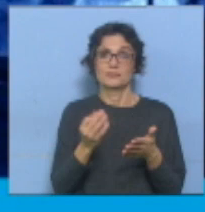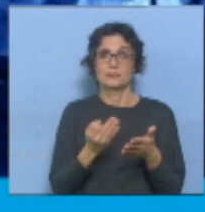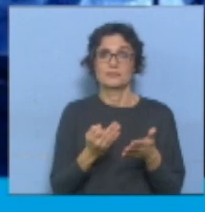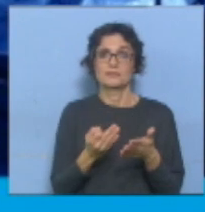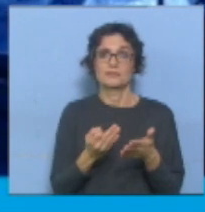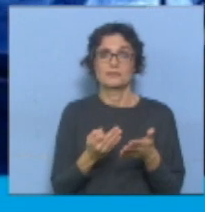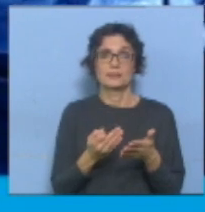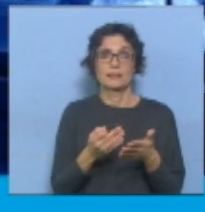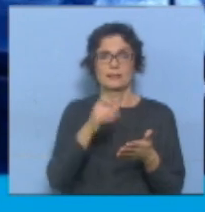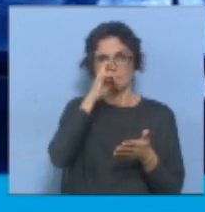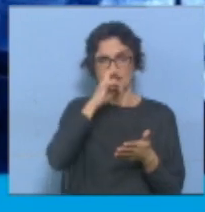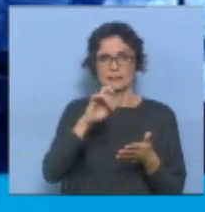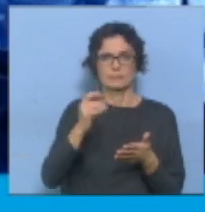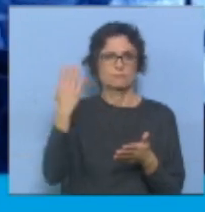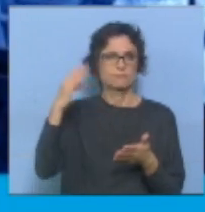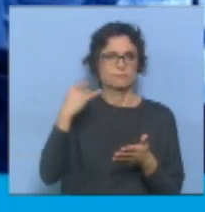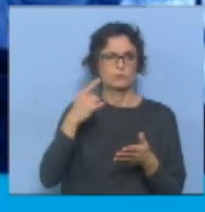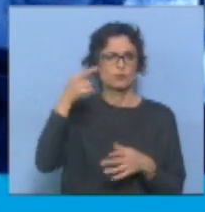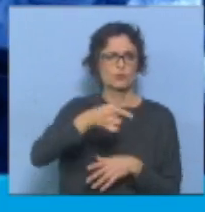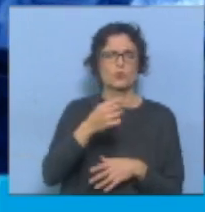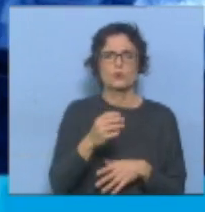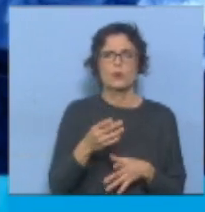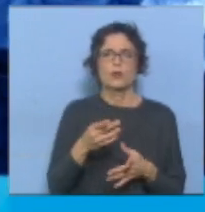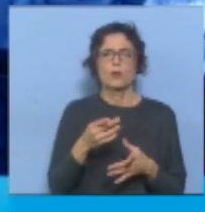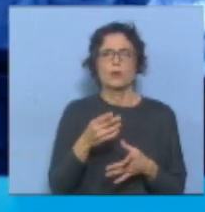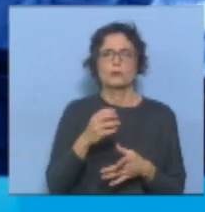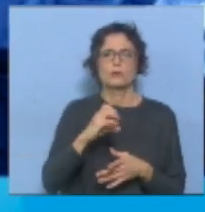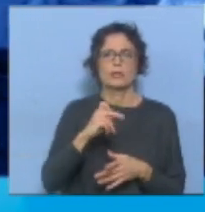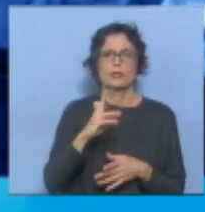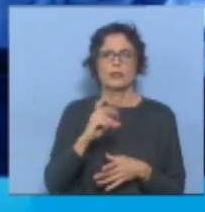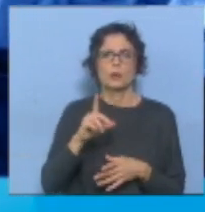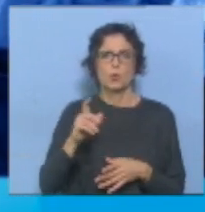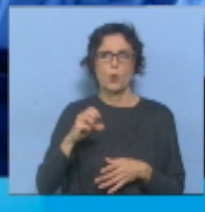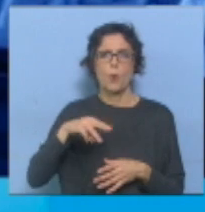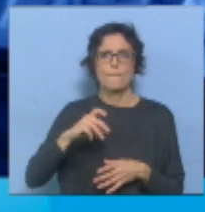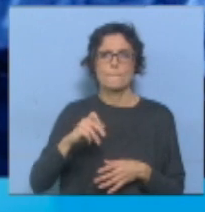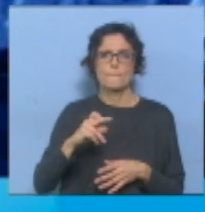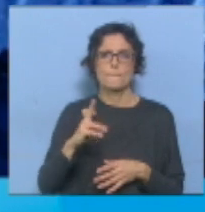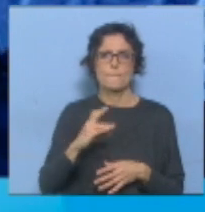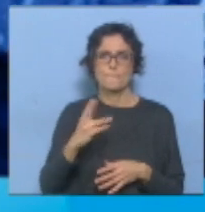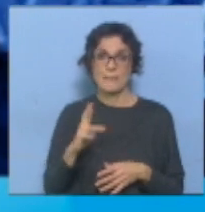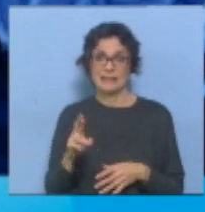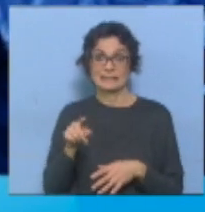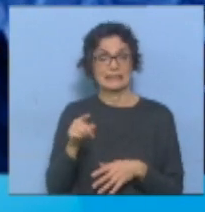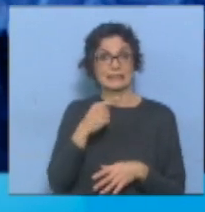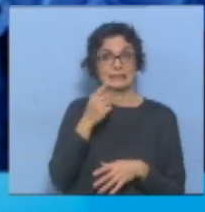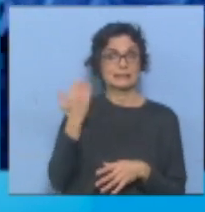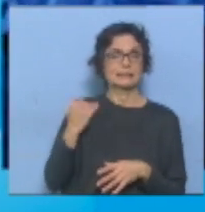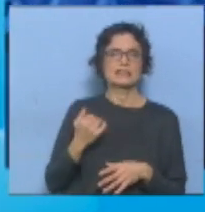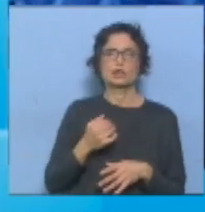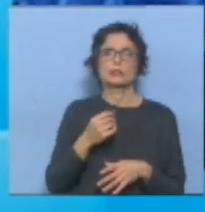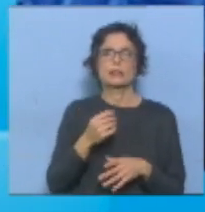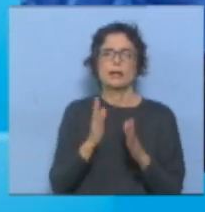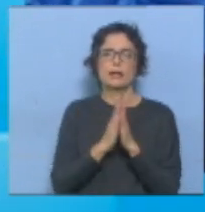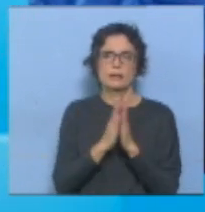famosa acusação de Karl Marx, que dizia que a religião é ópio do povo. E, de facto, pode ser o ópio do povo na medida em que